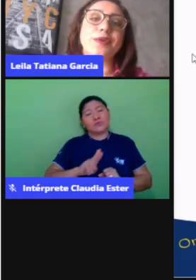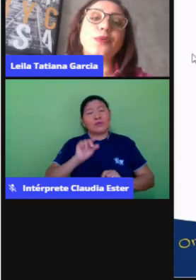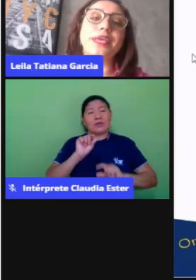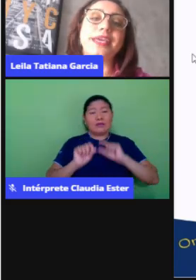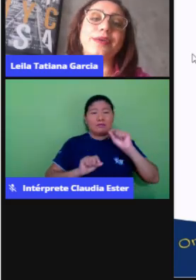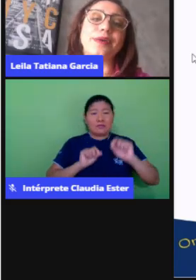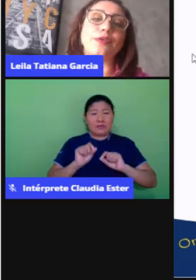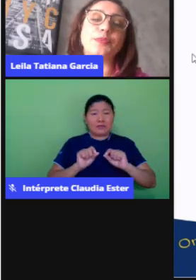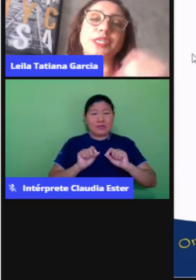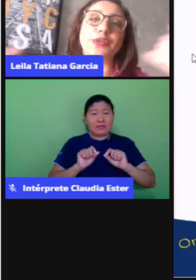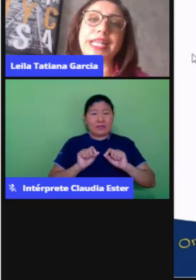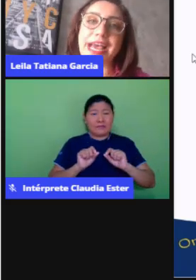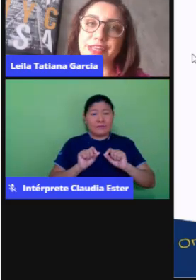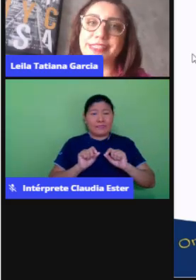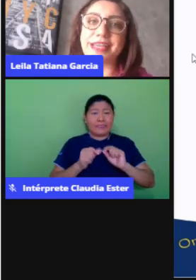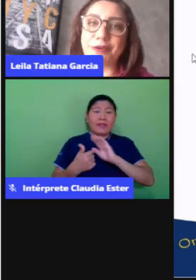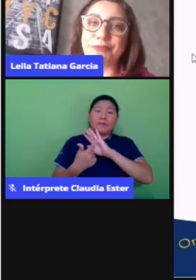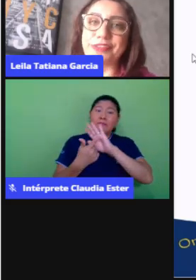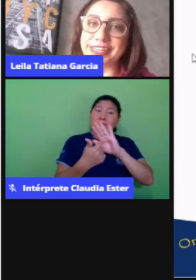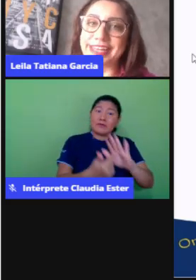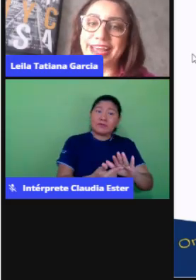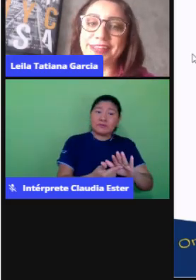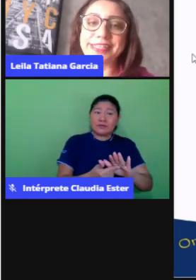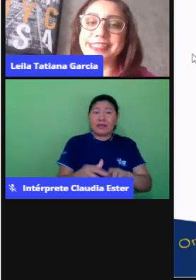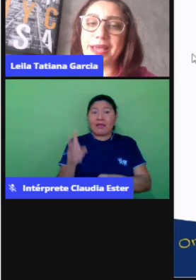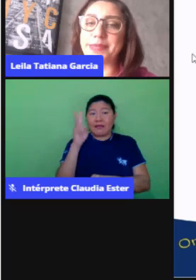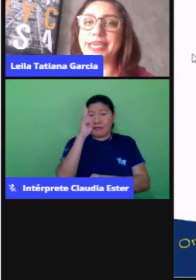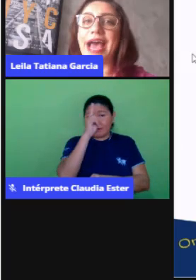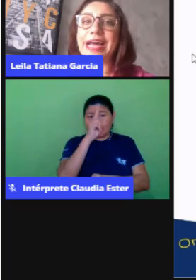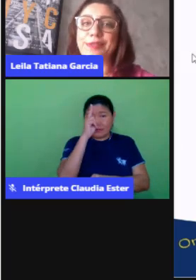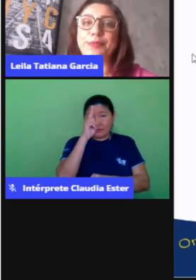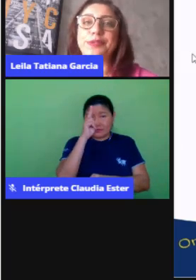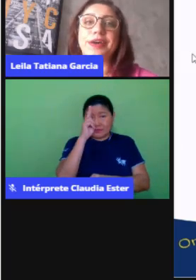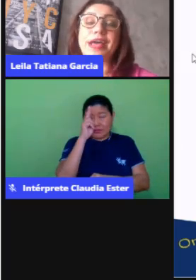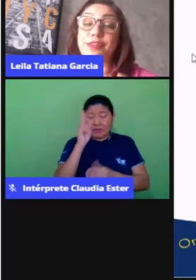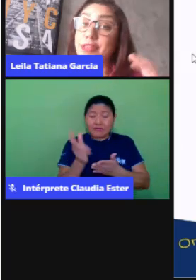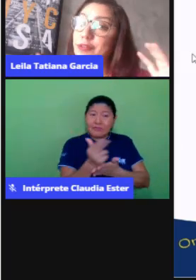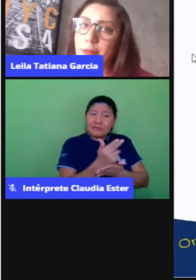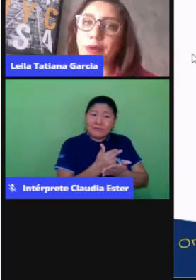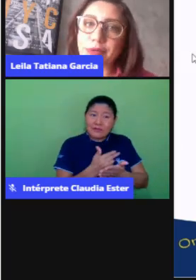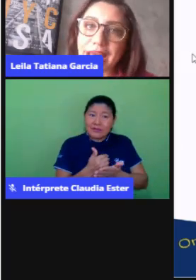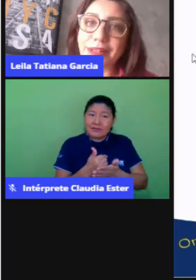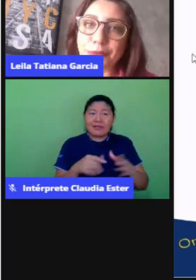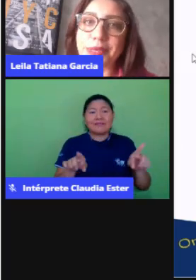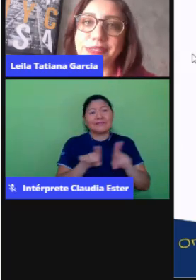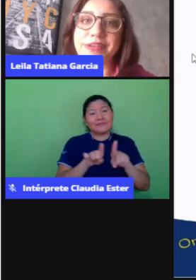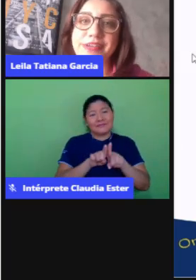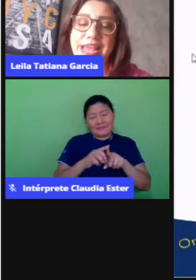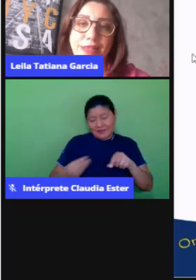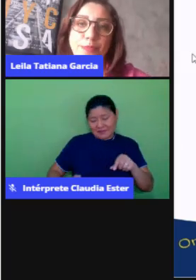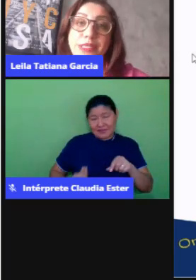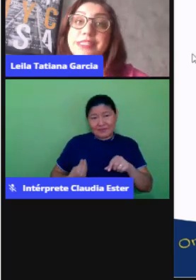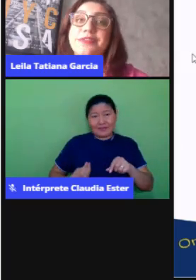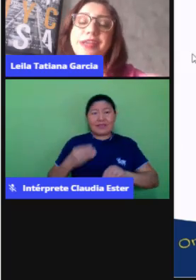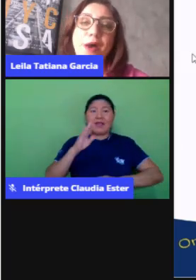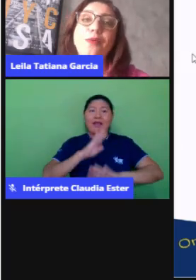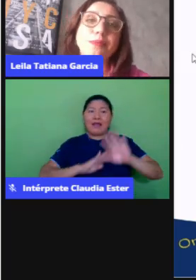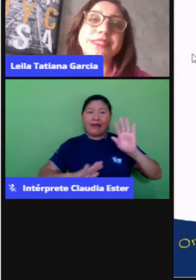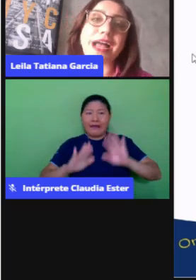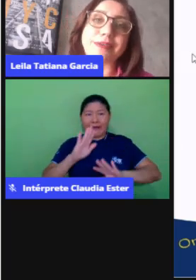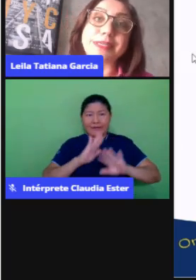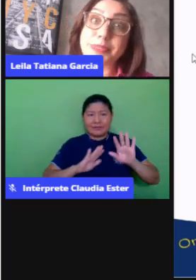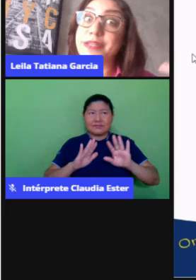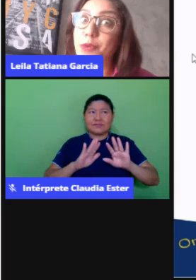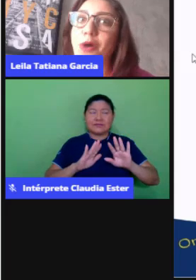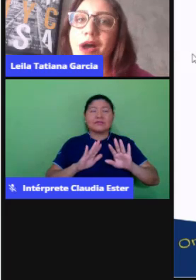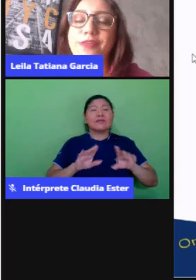de fazer com que os personagens tenham vida, né? A gente sabe que átomo não. A gente tem que tomar cuidado com isso, na verdade. Pode se tornar